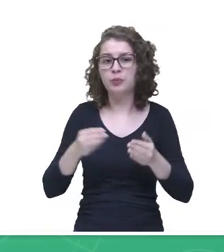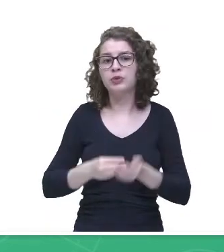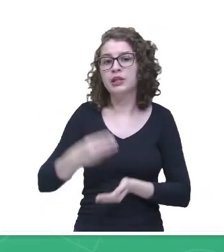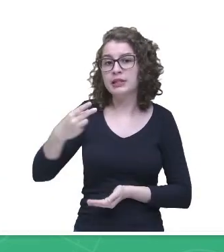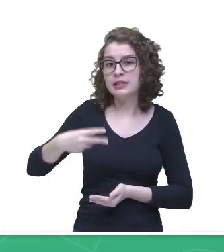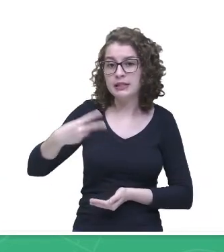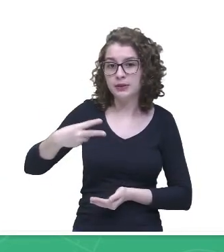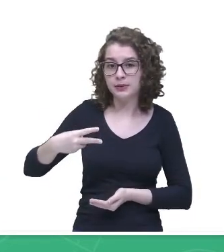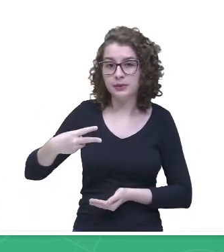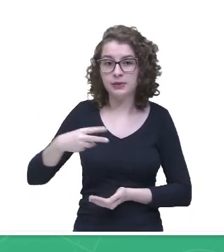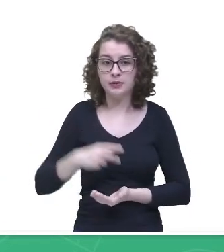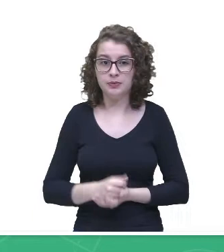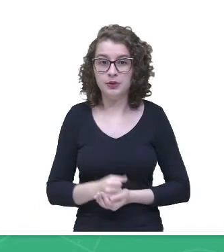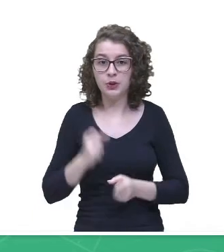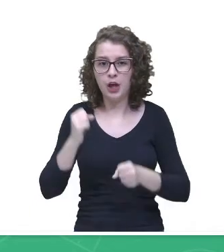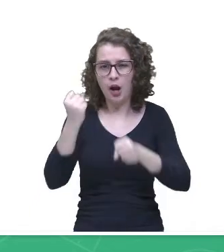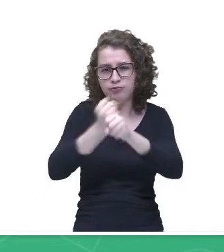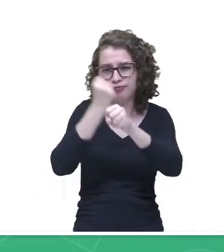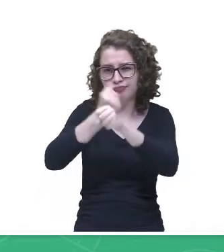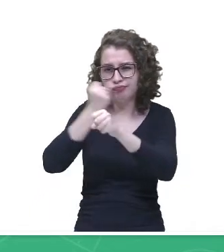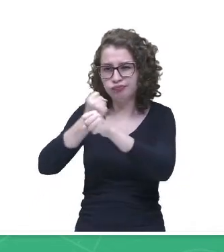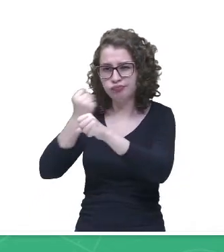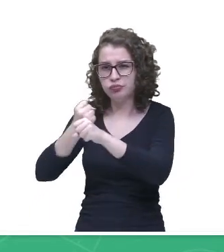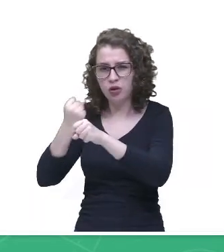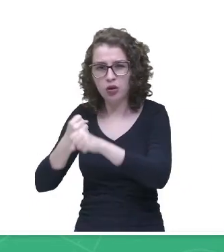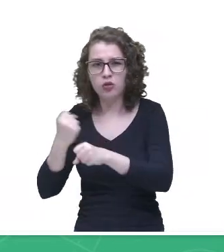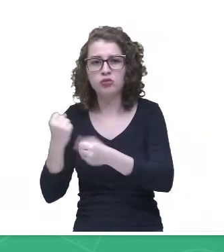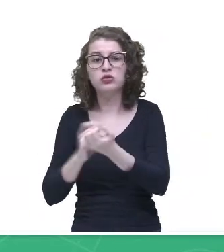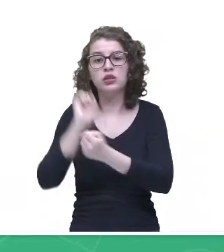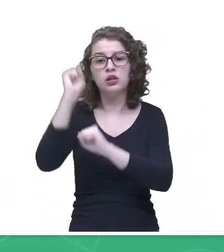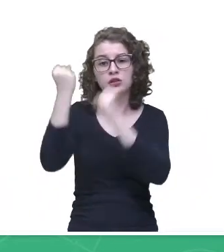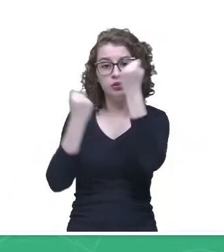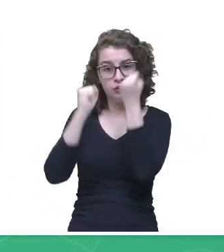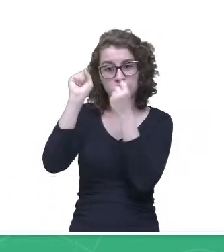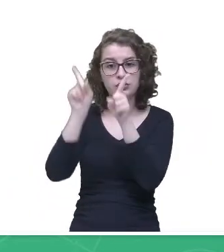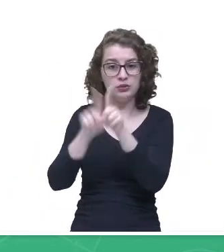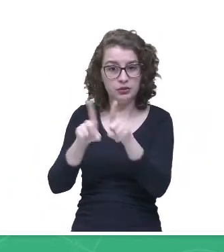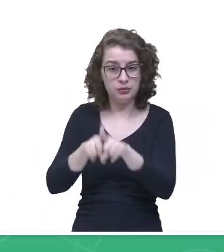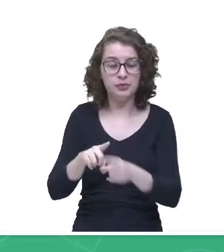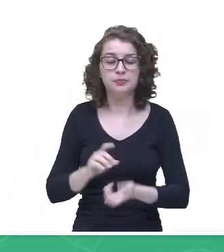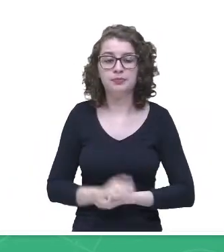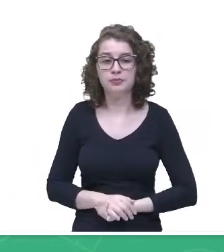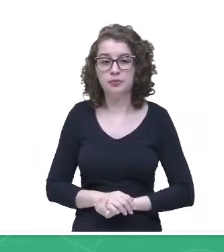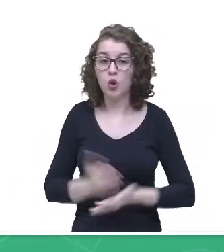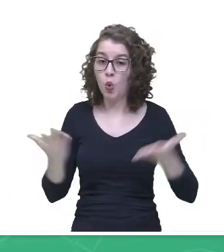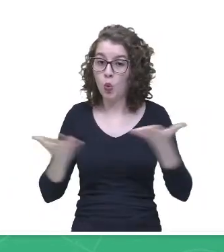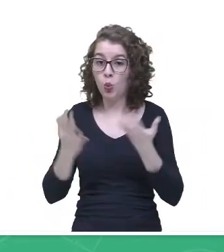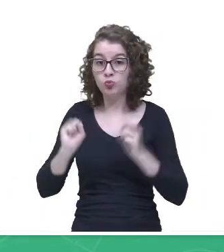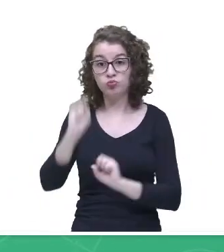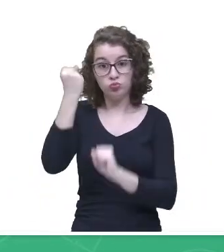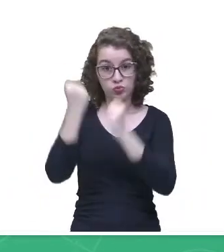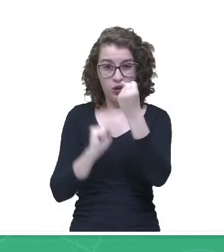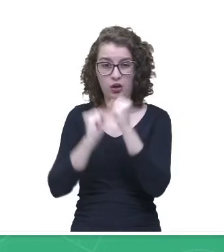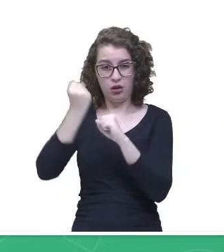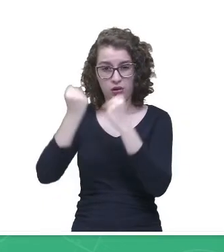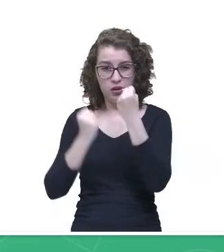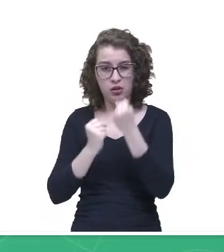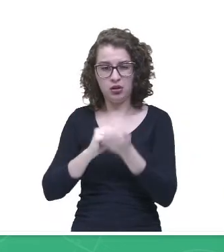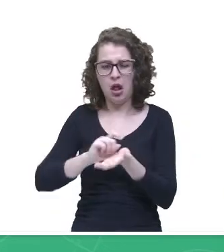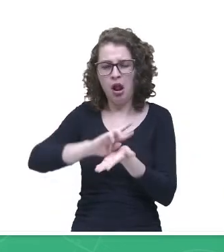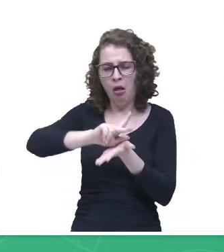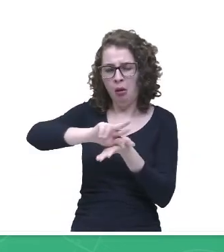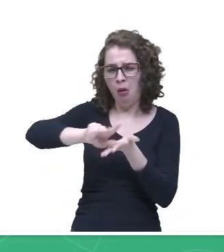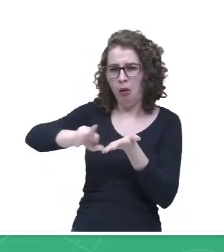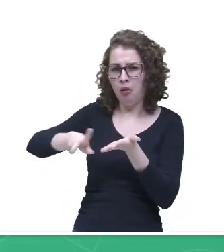envolvem a construção civil e as indústrias, tá? Hoje, as indústrias, muitas ainda seguindo o